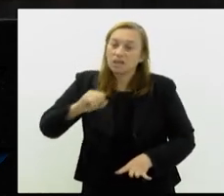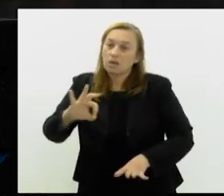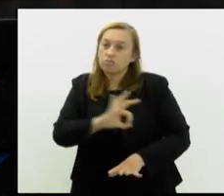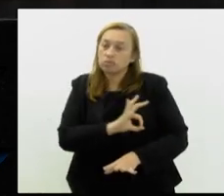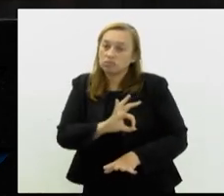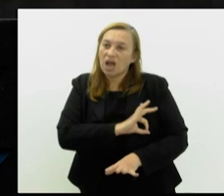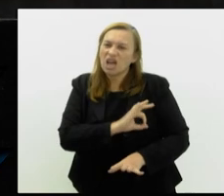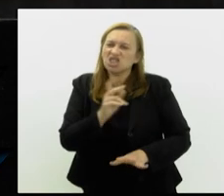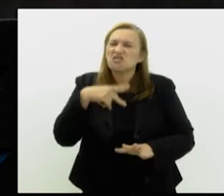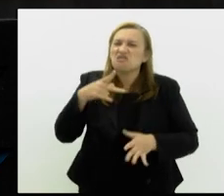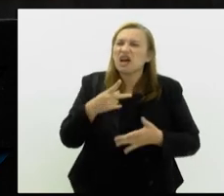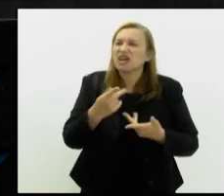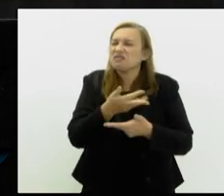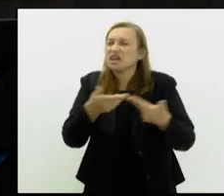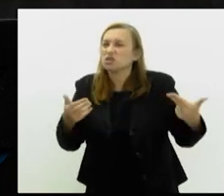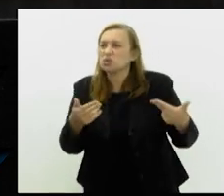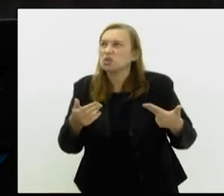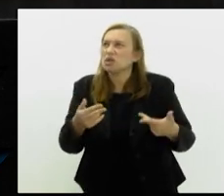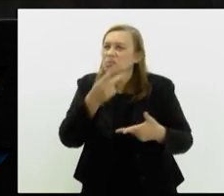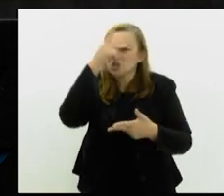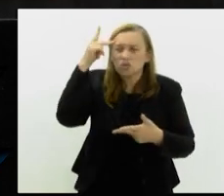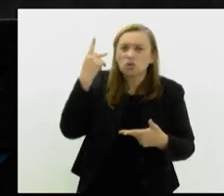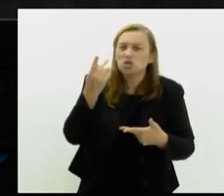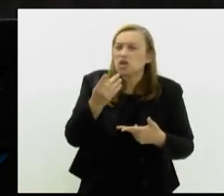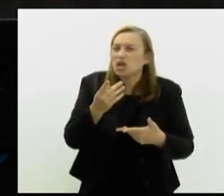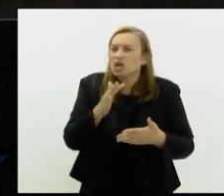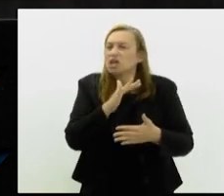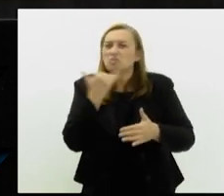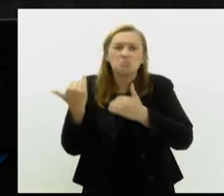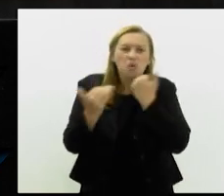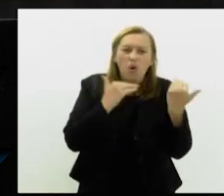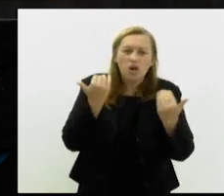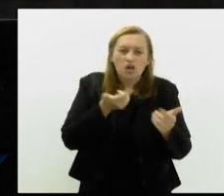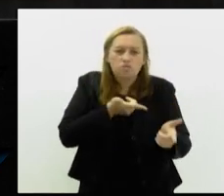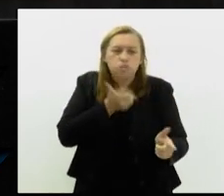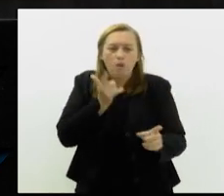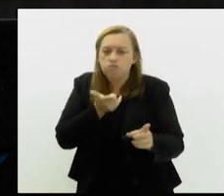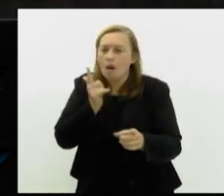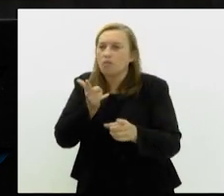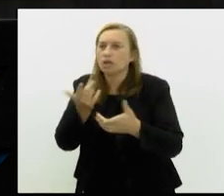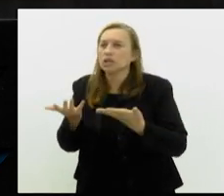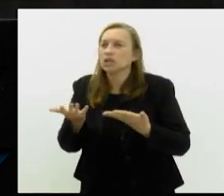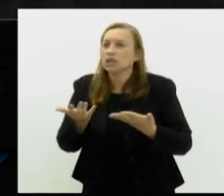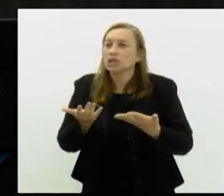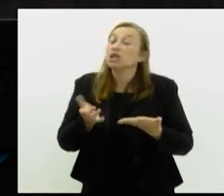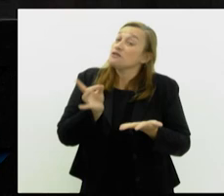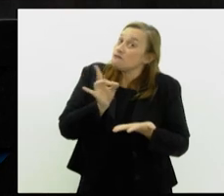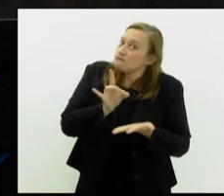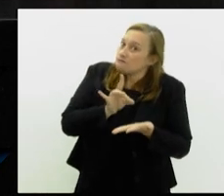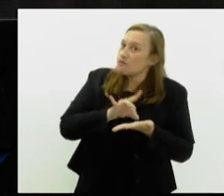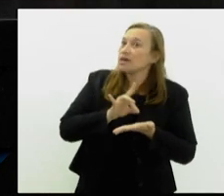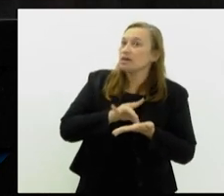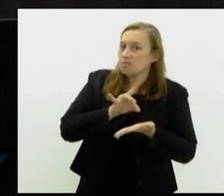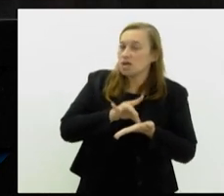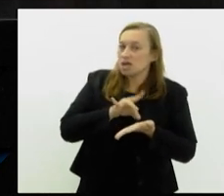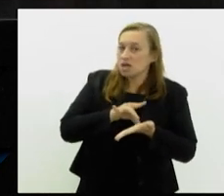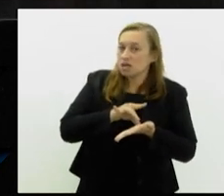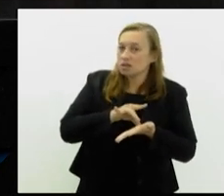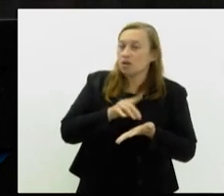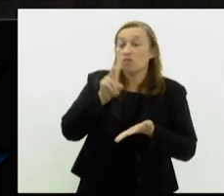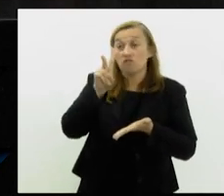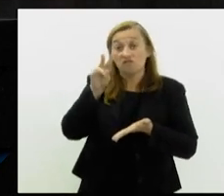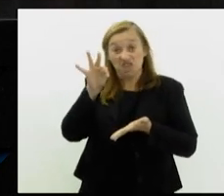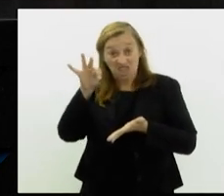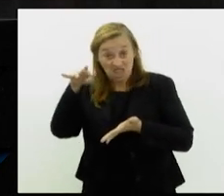vítimas de bala perdida nós falamos tanto nas vítimas que realmente são vítimas né